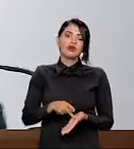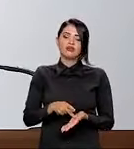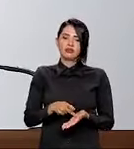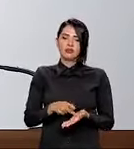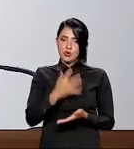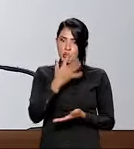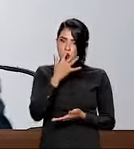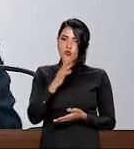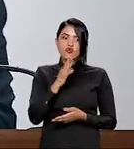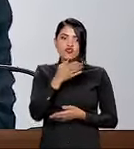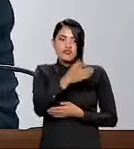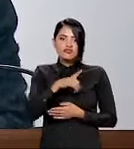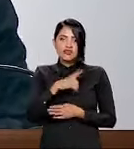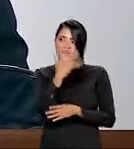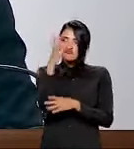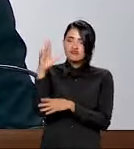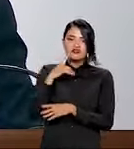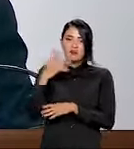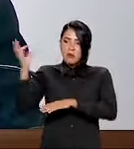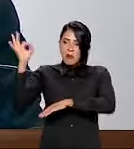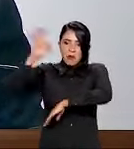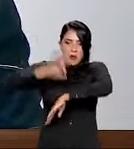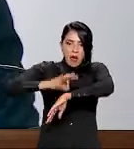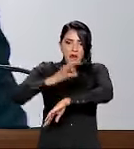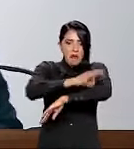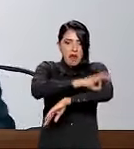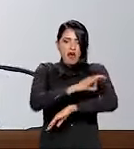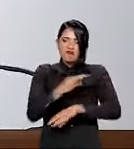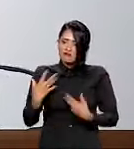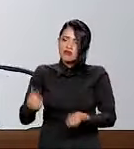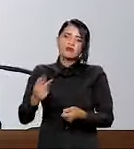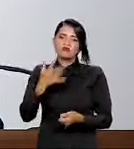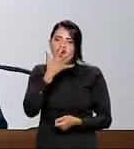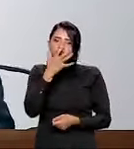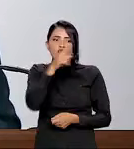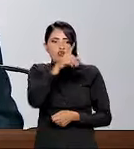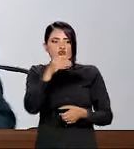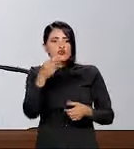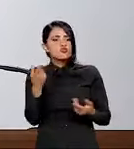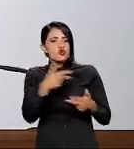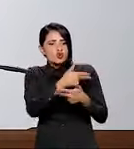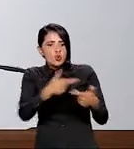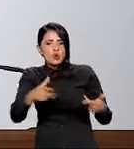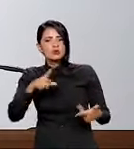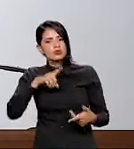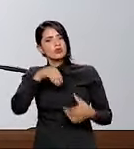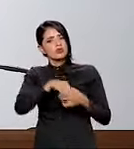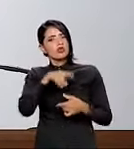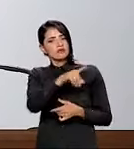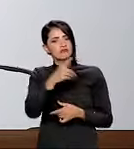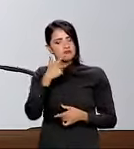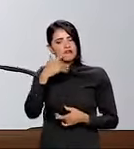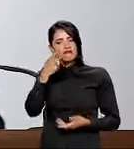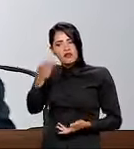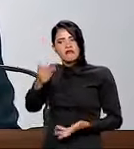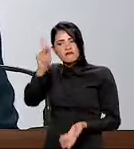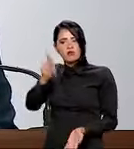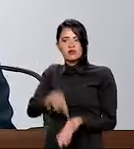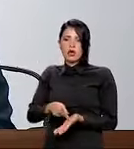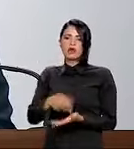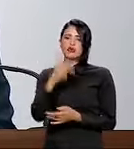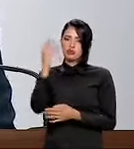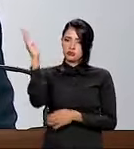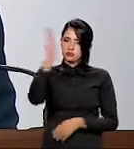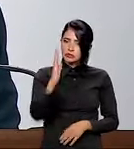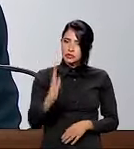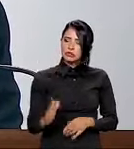conhecer os caras, os igarapés, vamos ser mordidos de pernilongo, sabe? Vamos ver tudo o que tem lá para falar realmente o Brasil